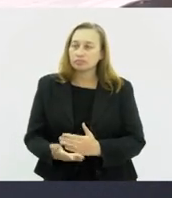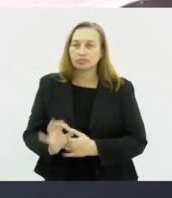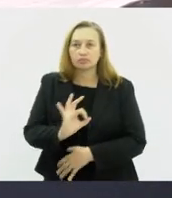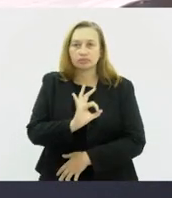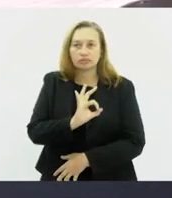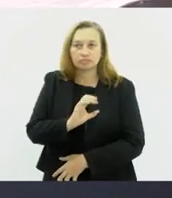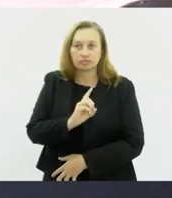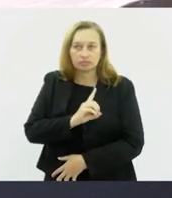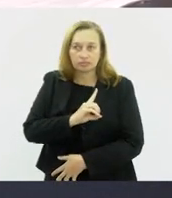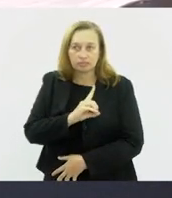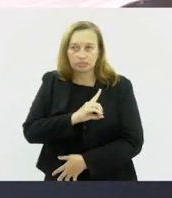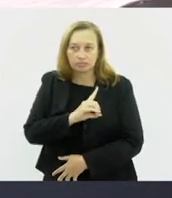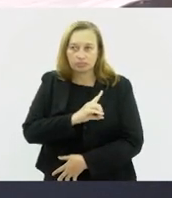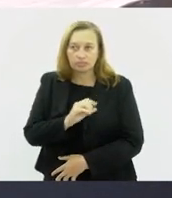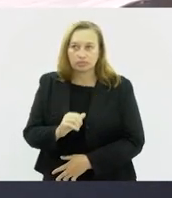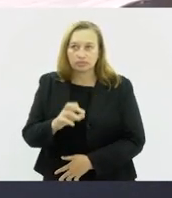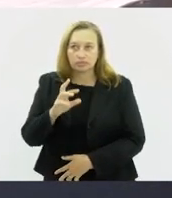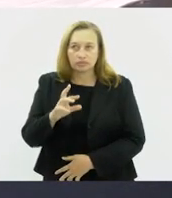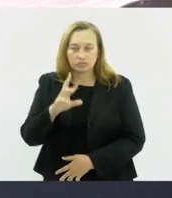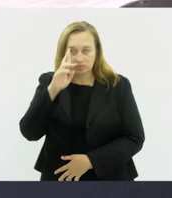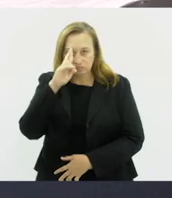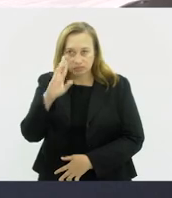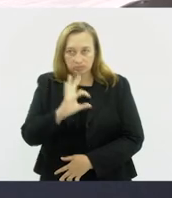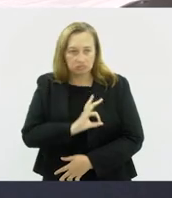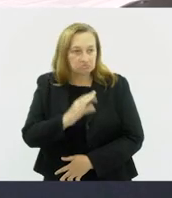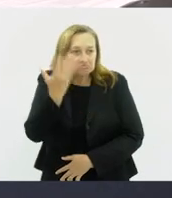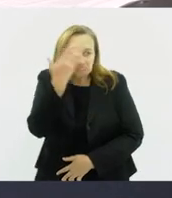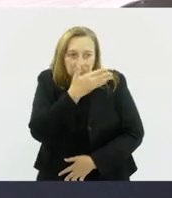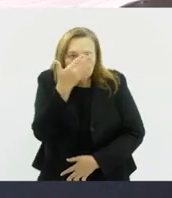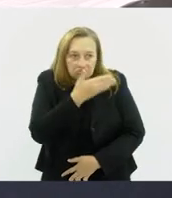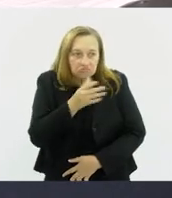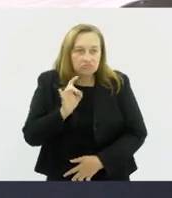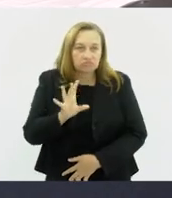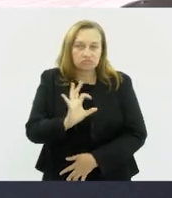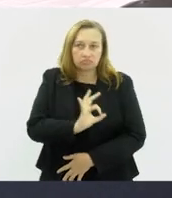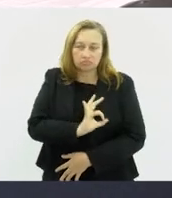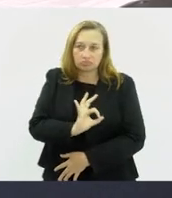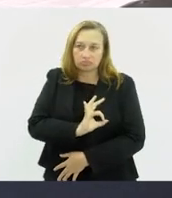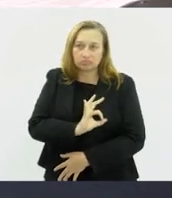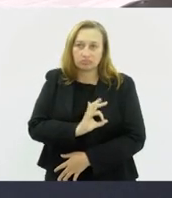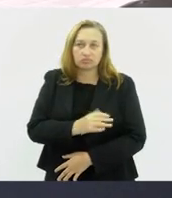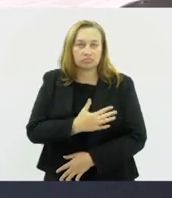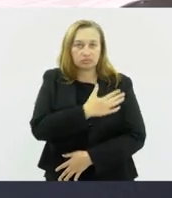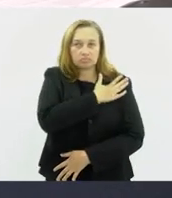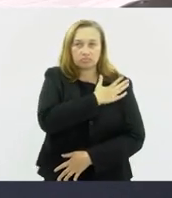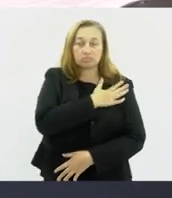não a cen quem presenciou a cena foi o policial militar